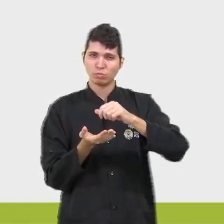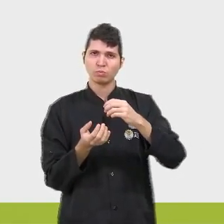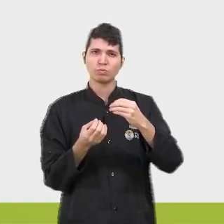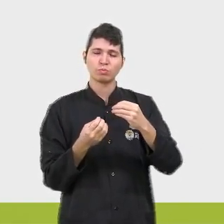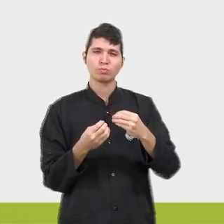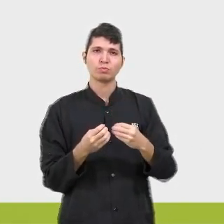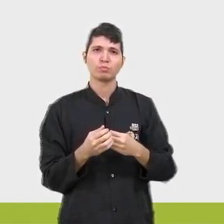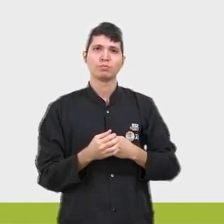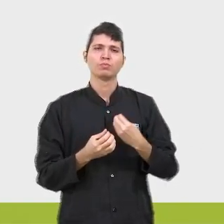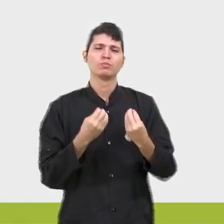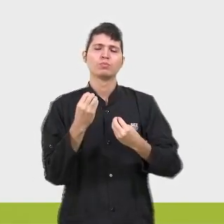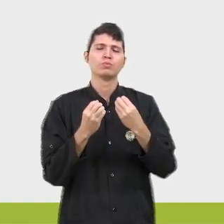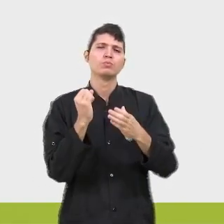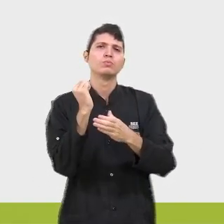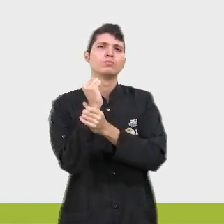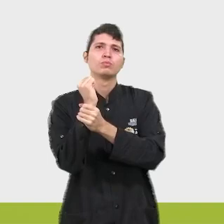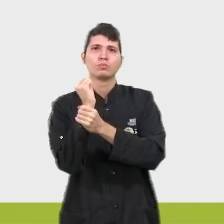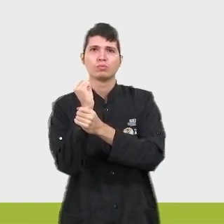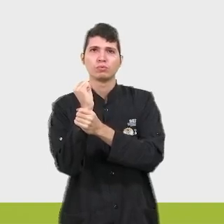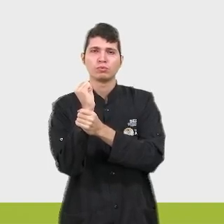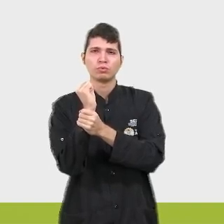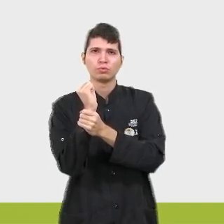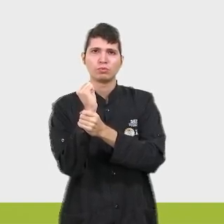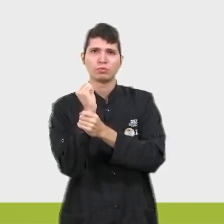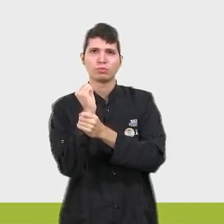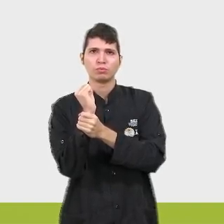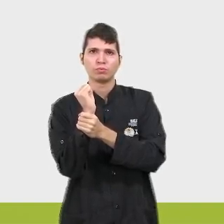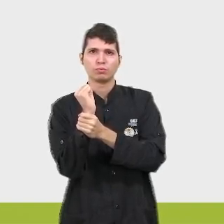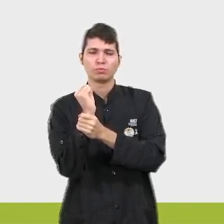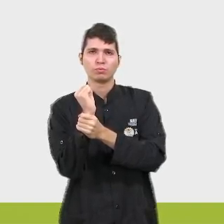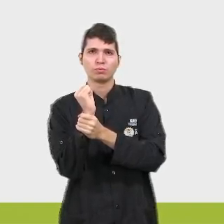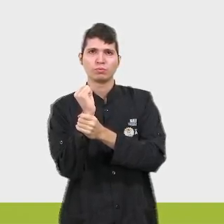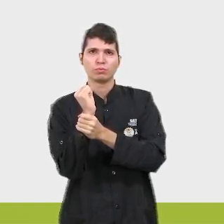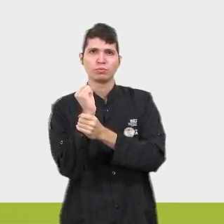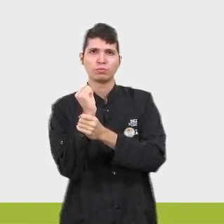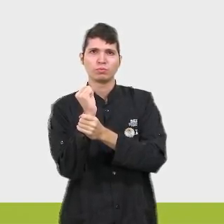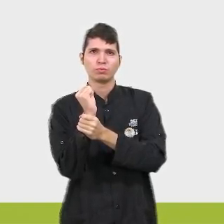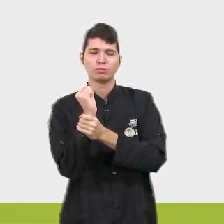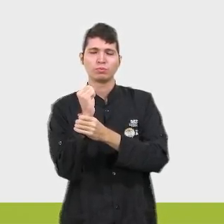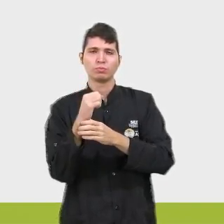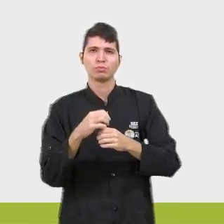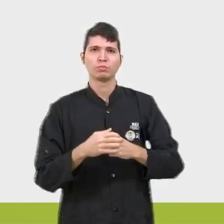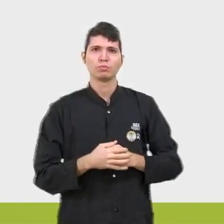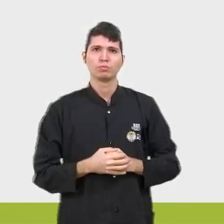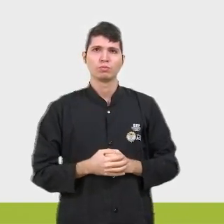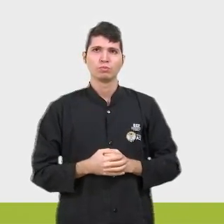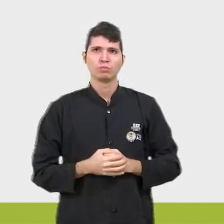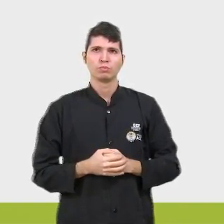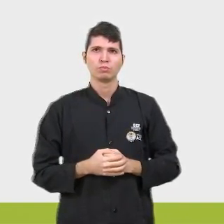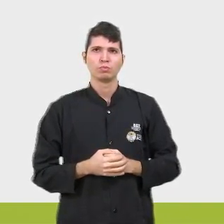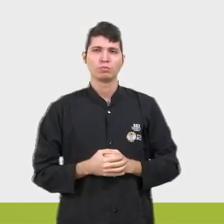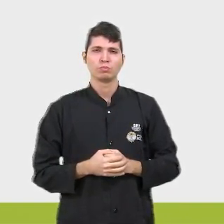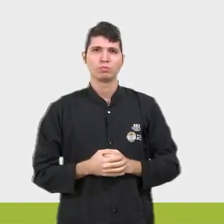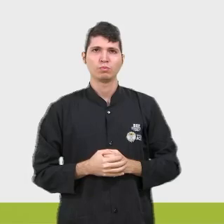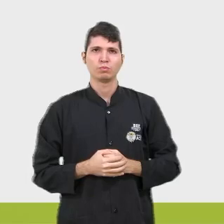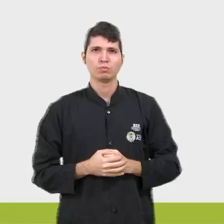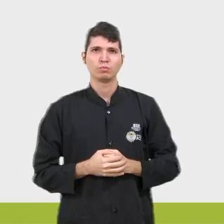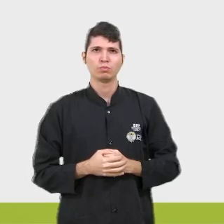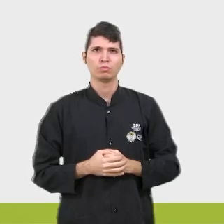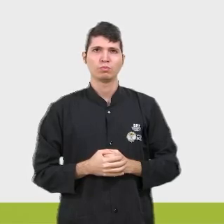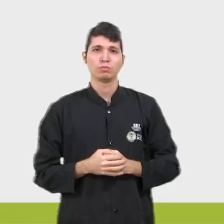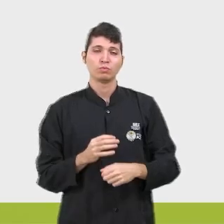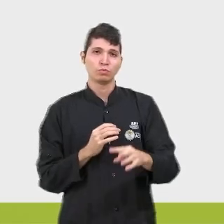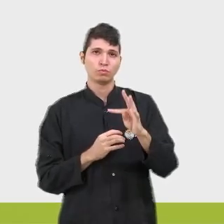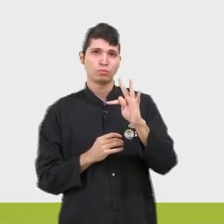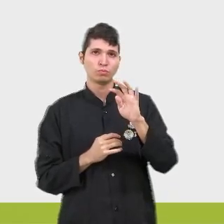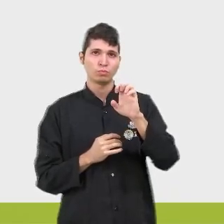professor? Ele vai originar um tecido triploide, que vai ser o tecido de